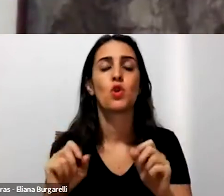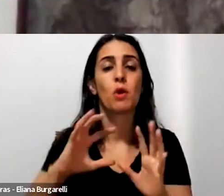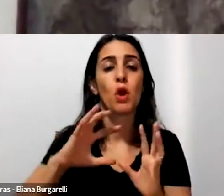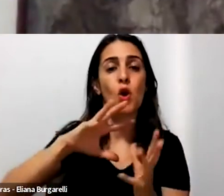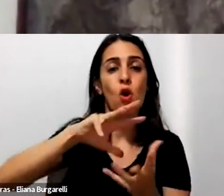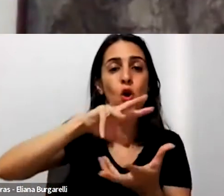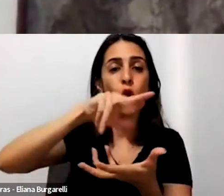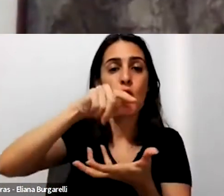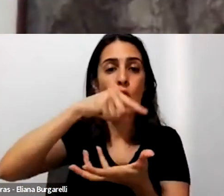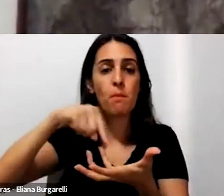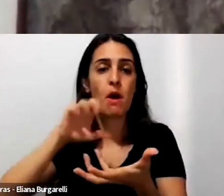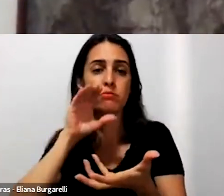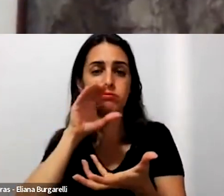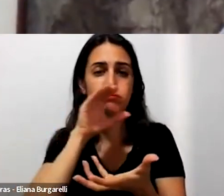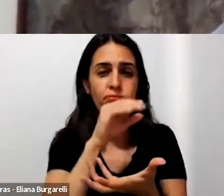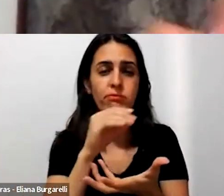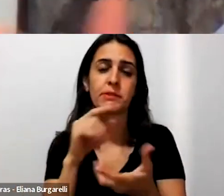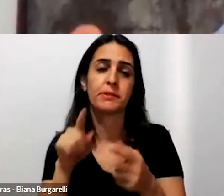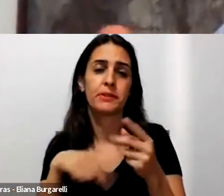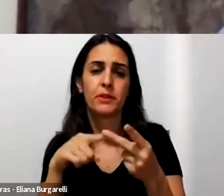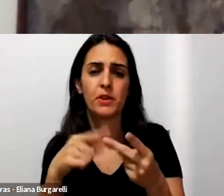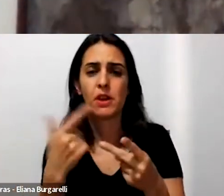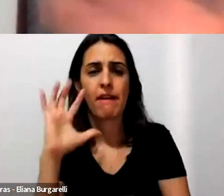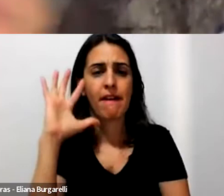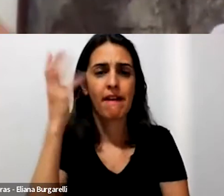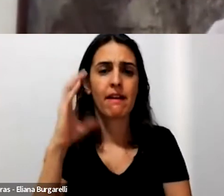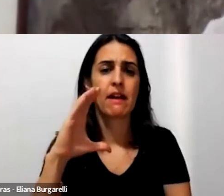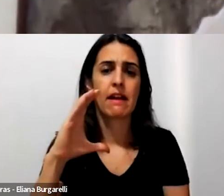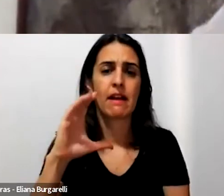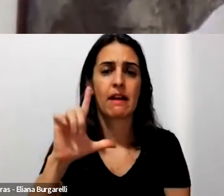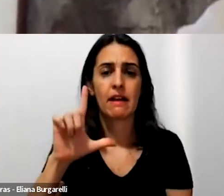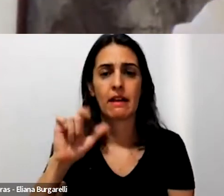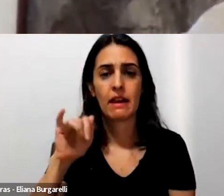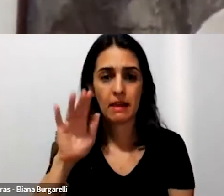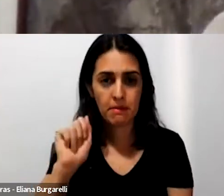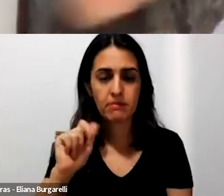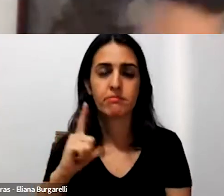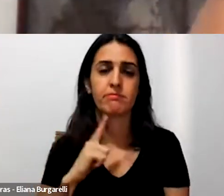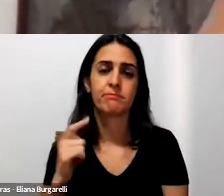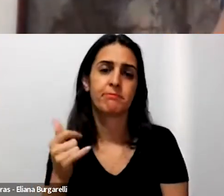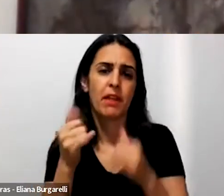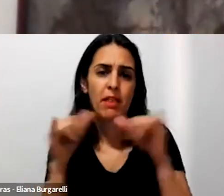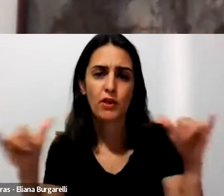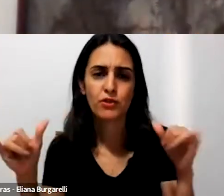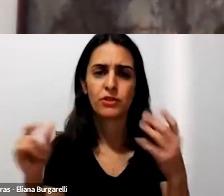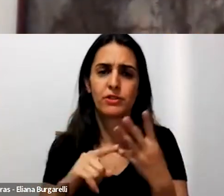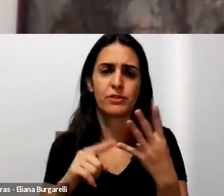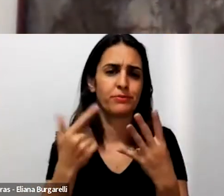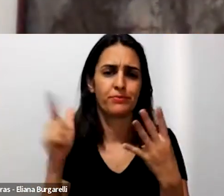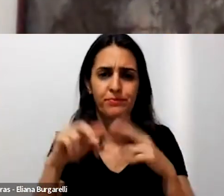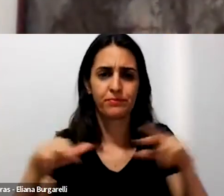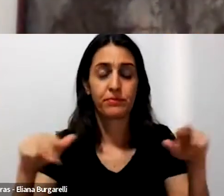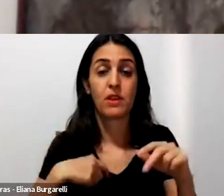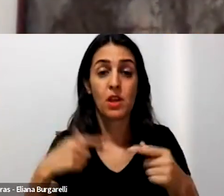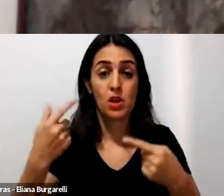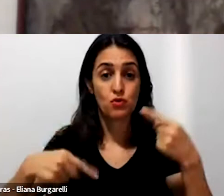questão do multilateralismo ambiental, esse novo multilateralismo ambiental que vai emergir, vai sair de um consenso agora em Estocolmo mais 50,